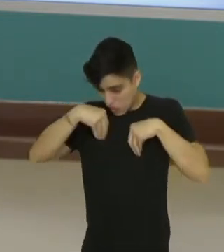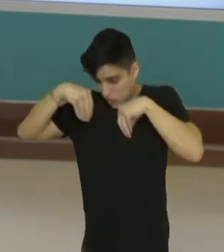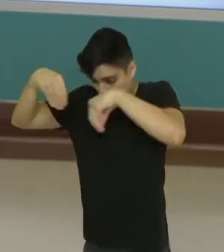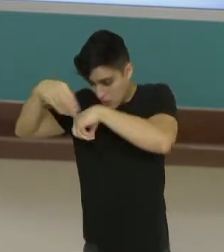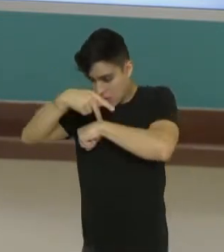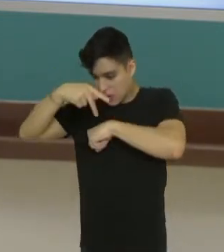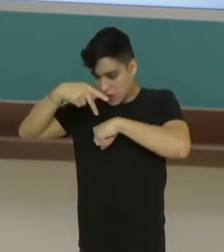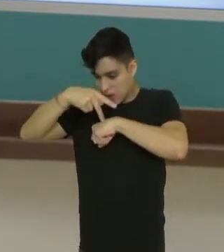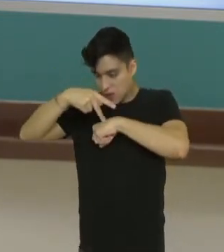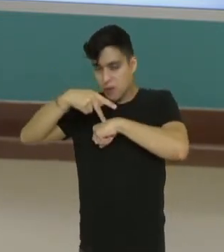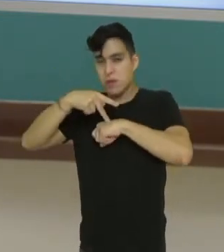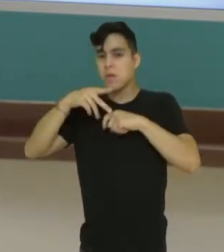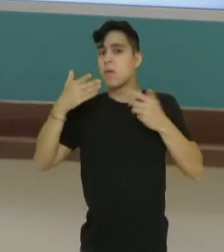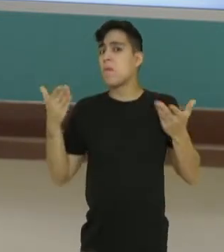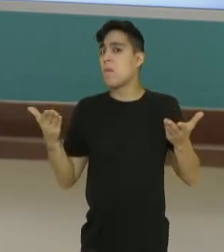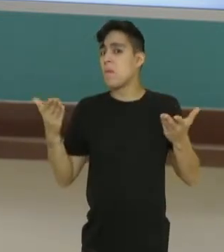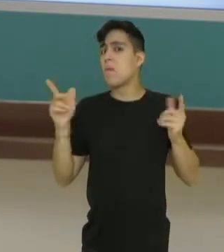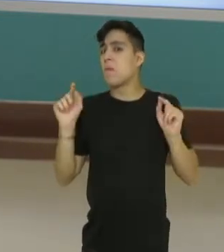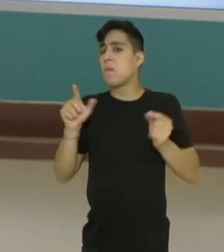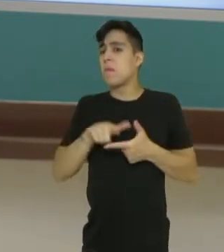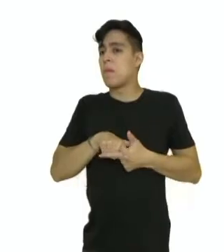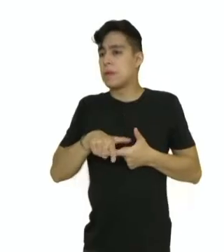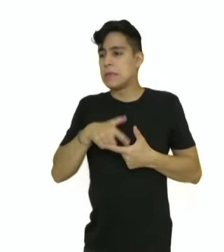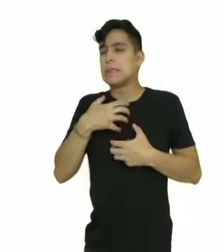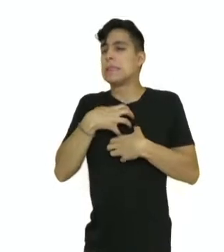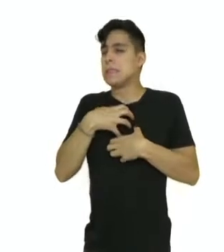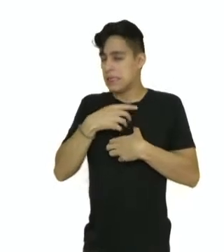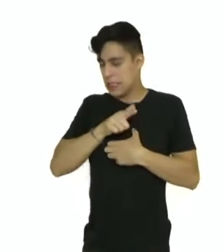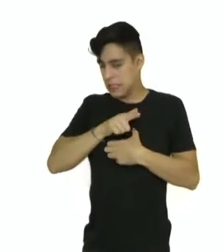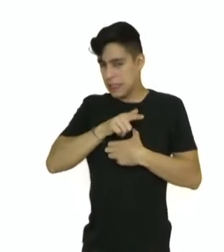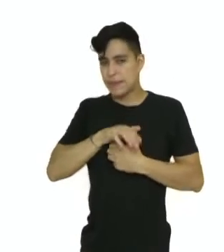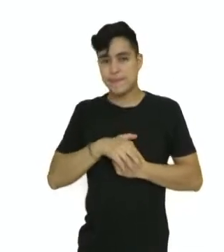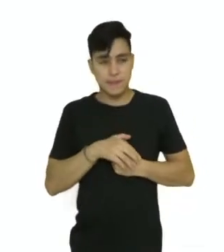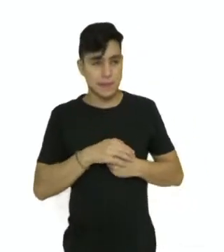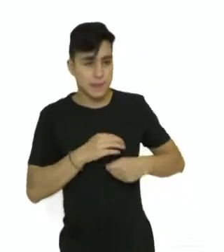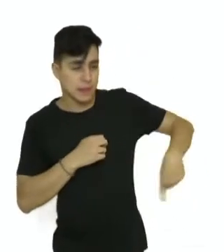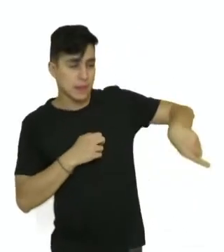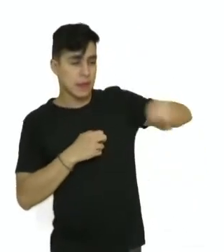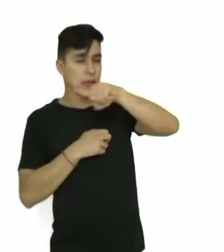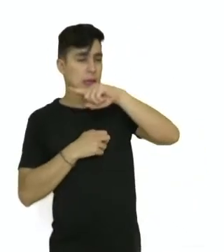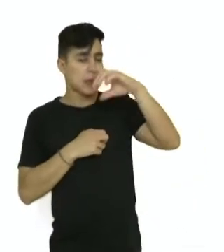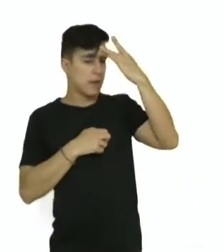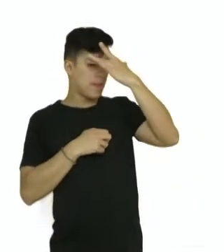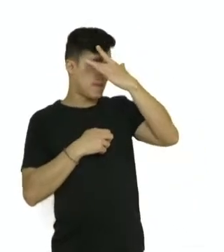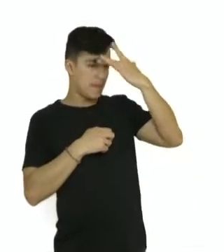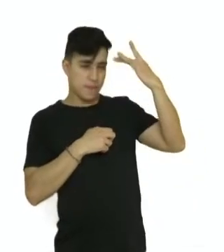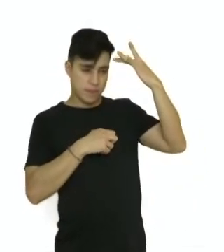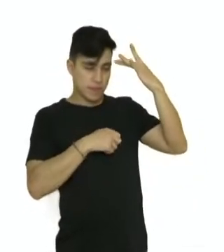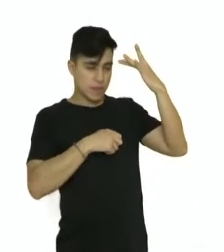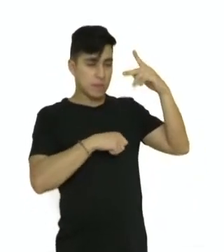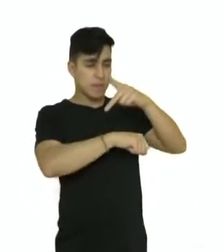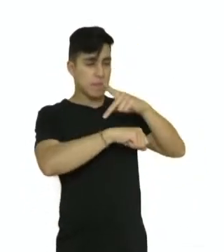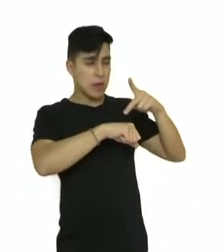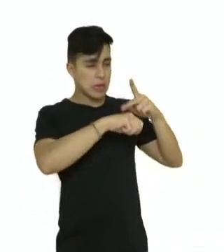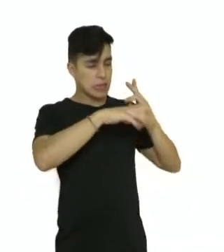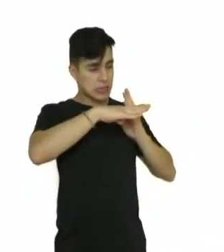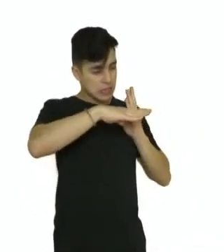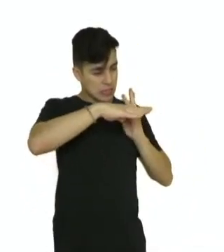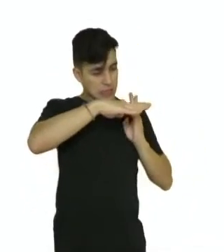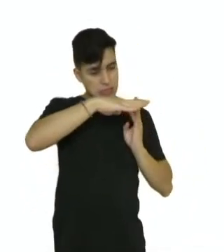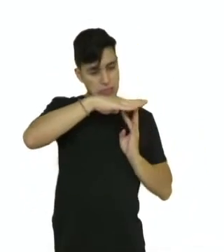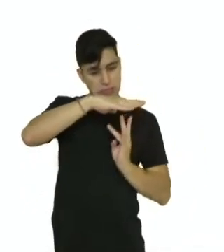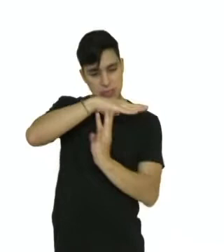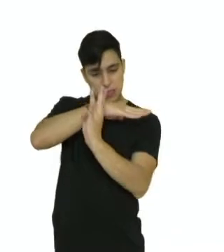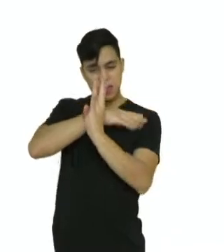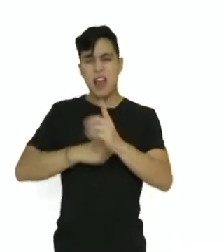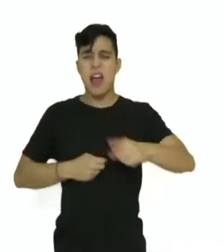Porque é isso que um imigrante é. Os imigrantes. Os imigrantes que deixam seu país de origem não por vontade